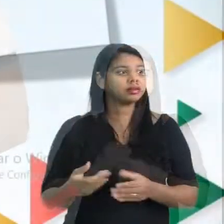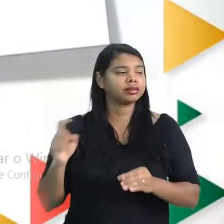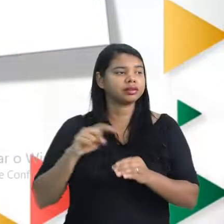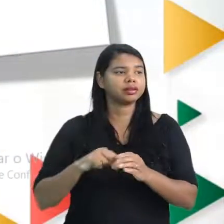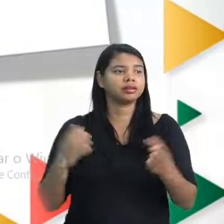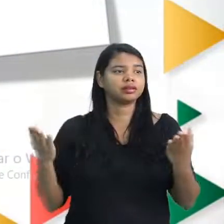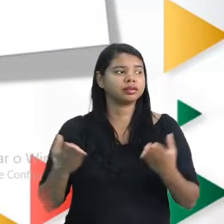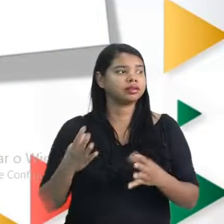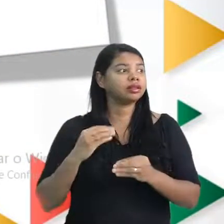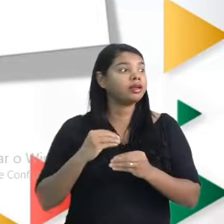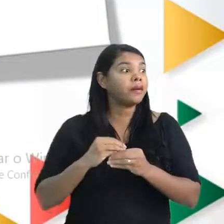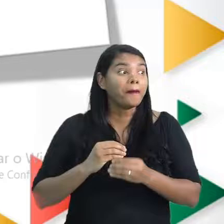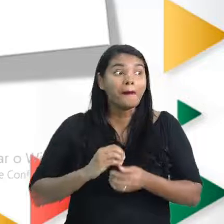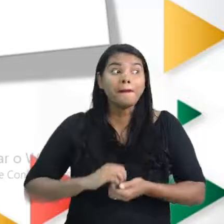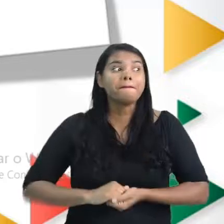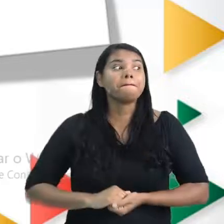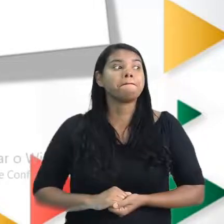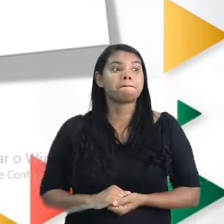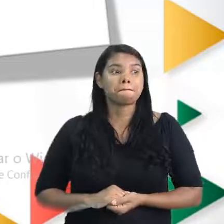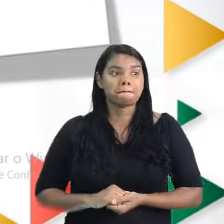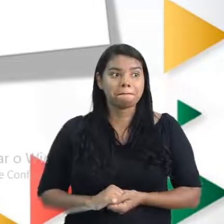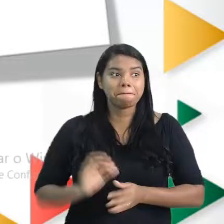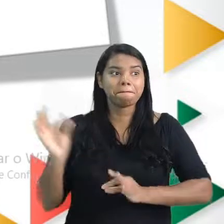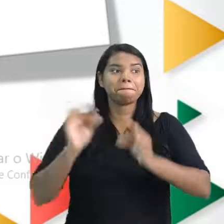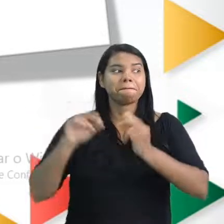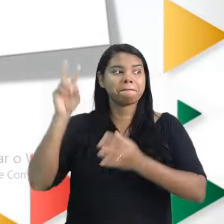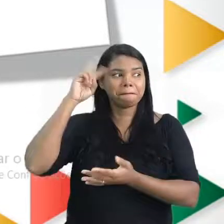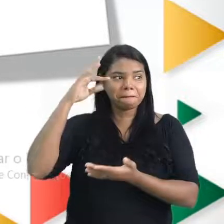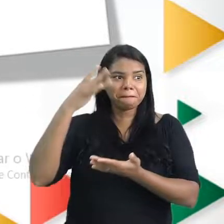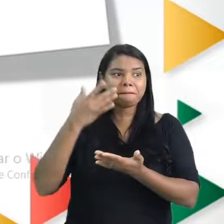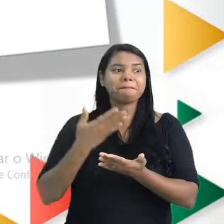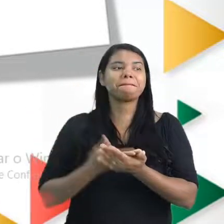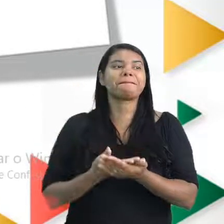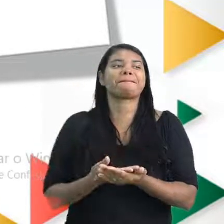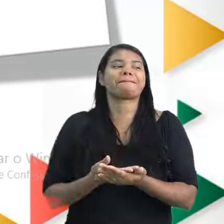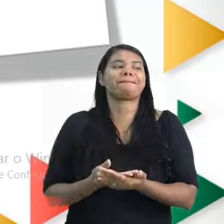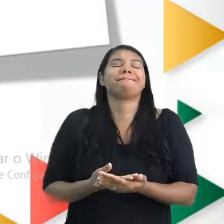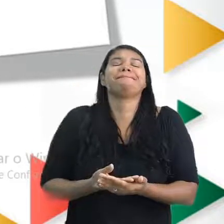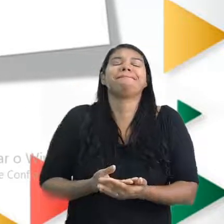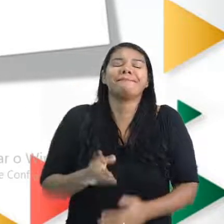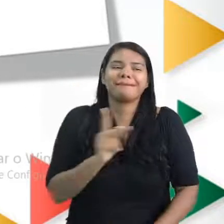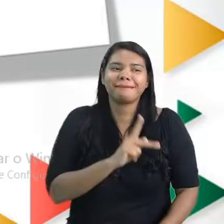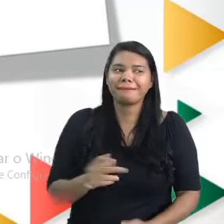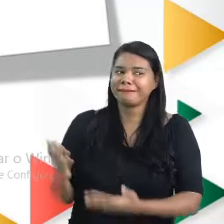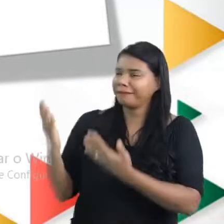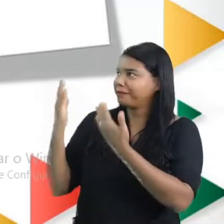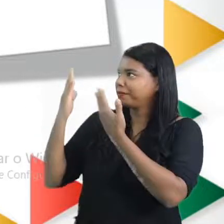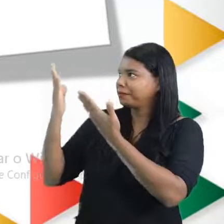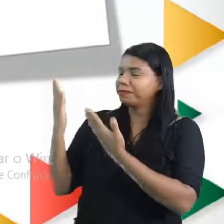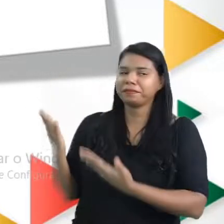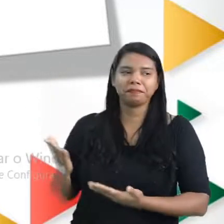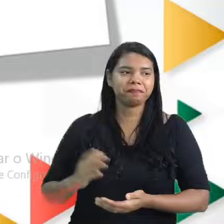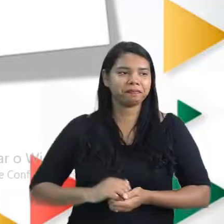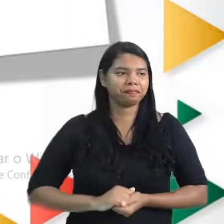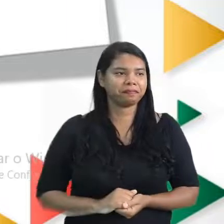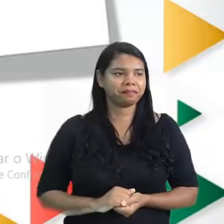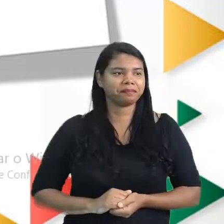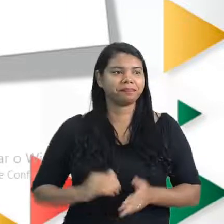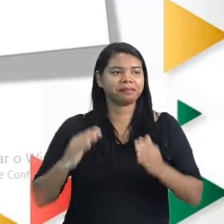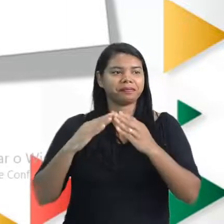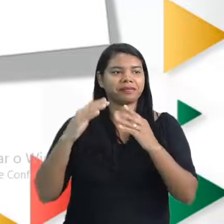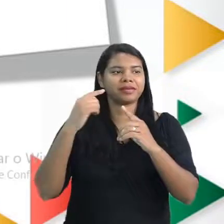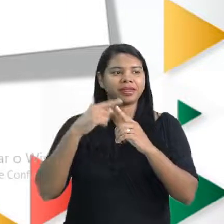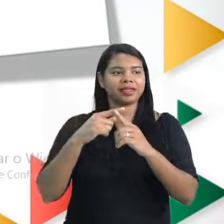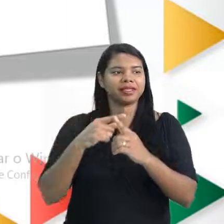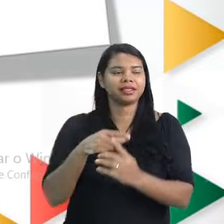verdade. Pode? Então, vamos lá aqui, um pouco da história. Professor, é contigo? Bom, a Convenção Batista de